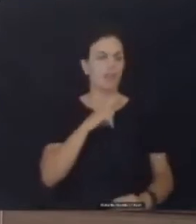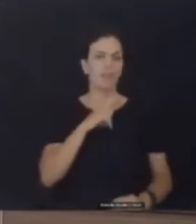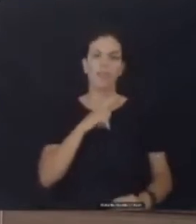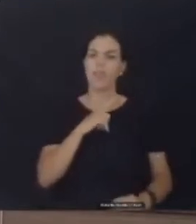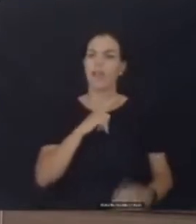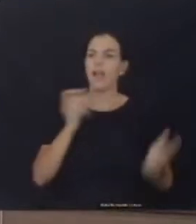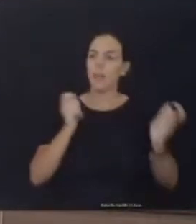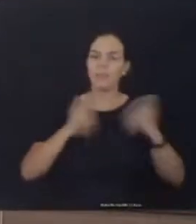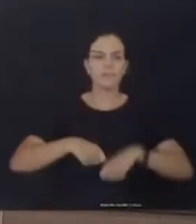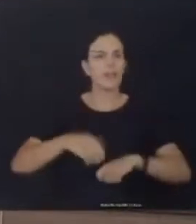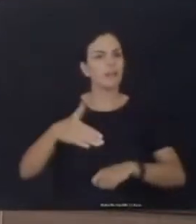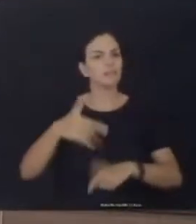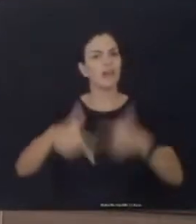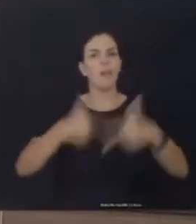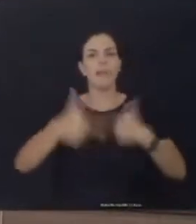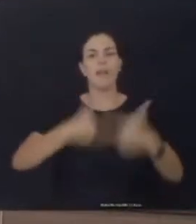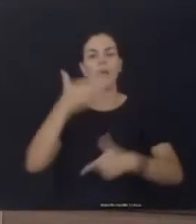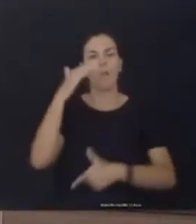contento. Ninguém.